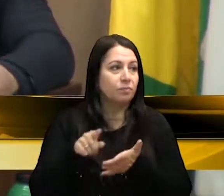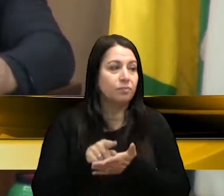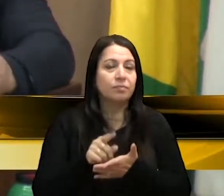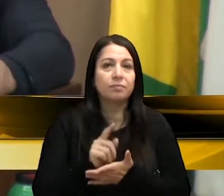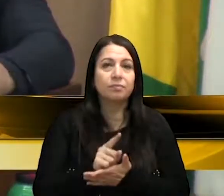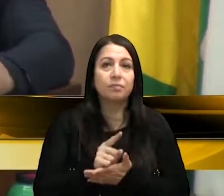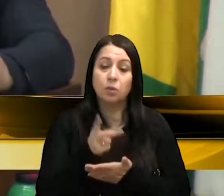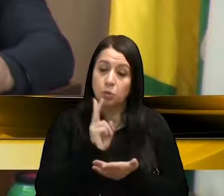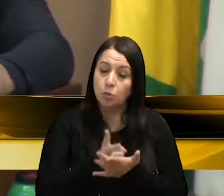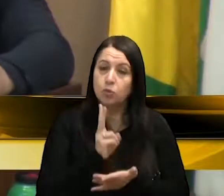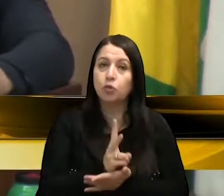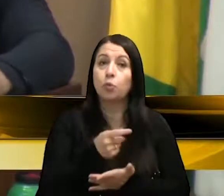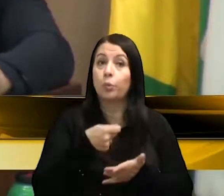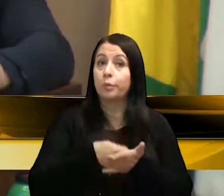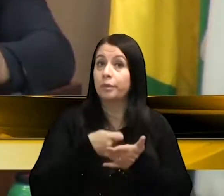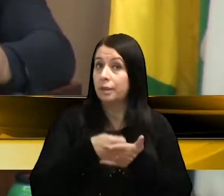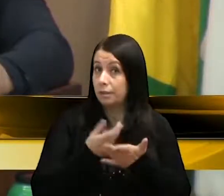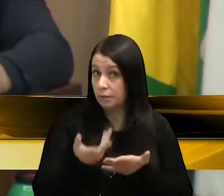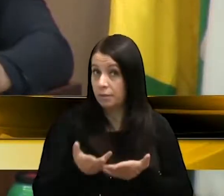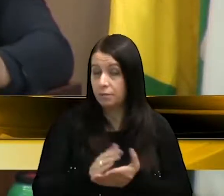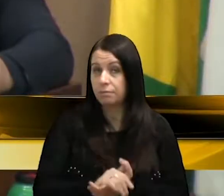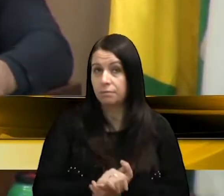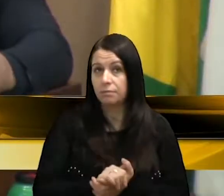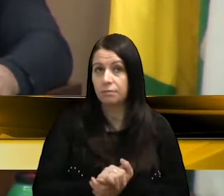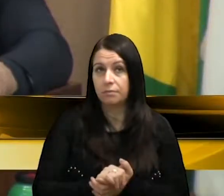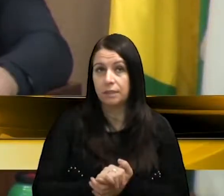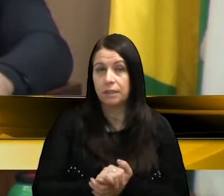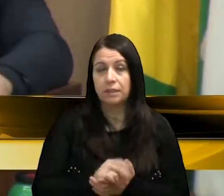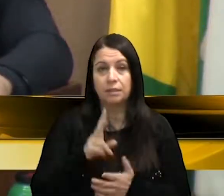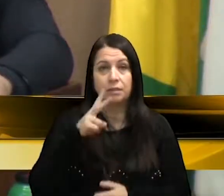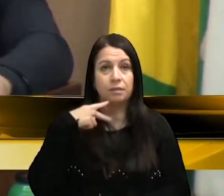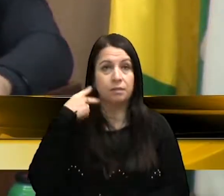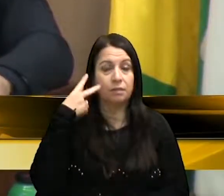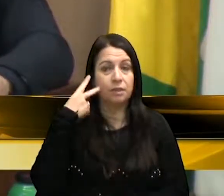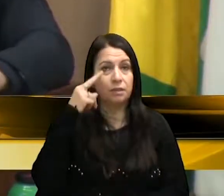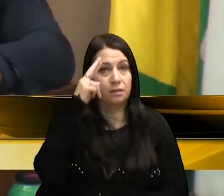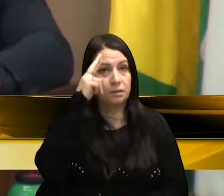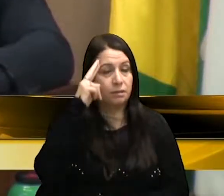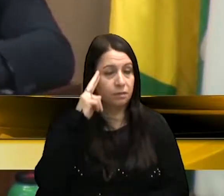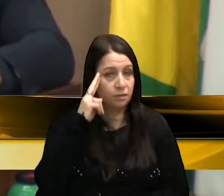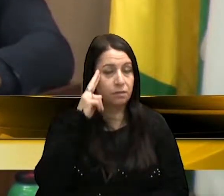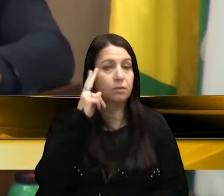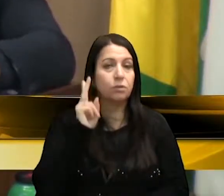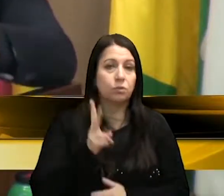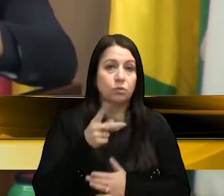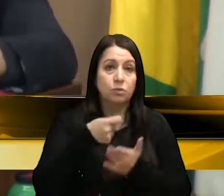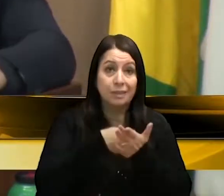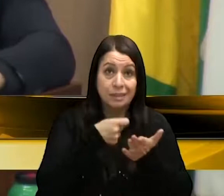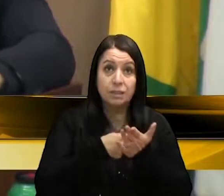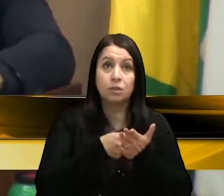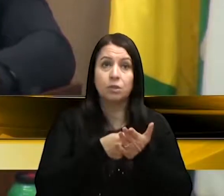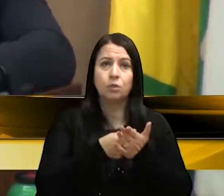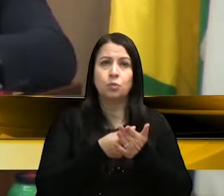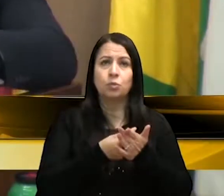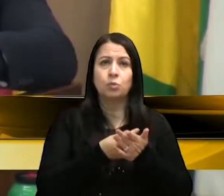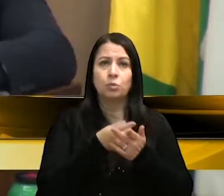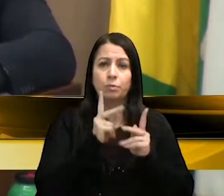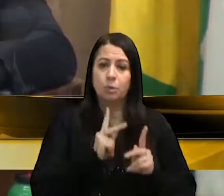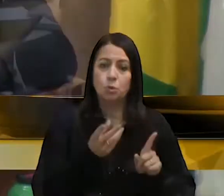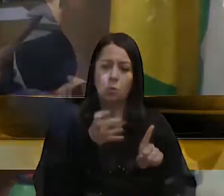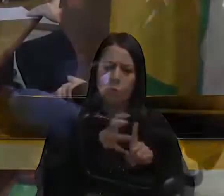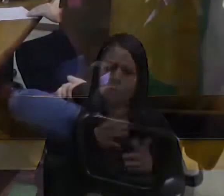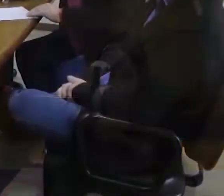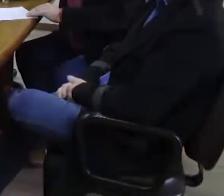administração municipal, com supostas ameaças, como a inclusão de Marciano em uma chamada lista negra da